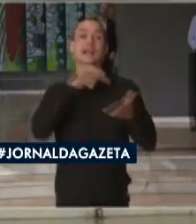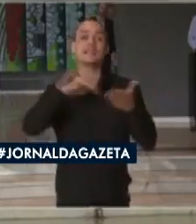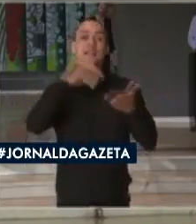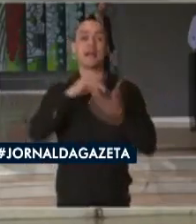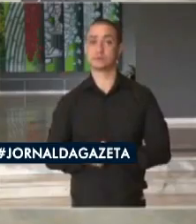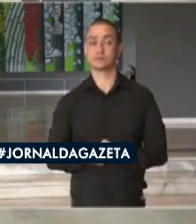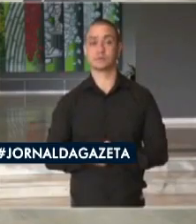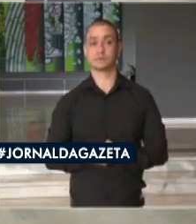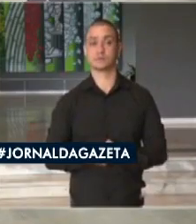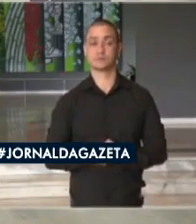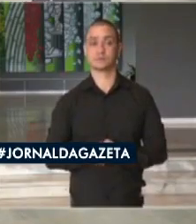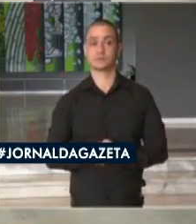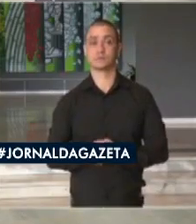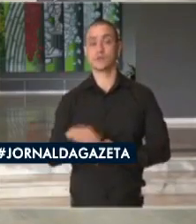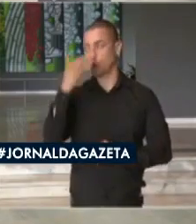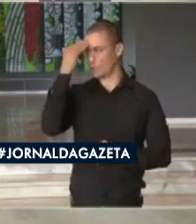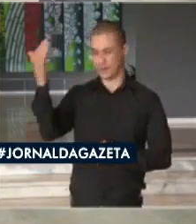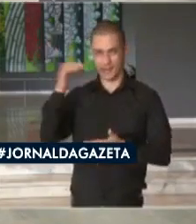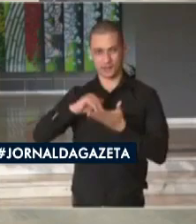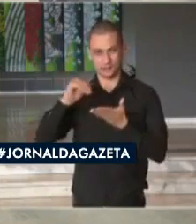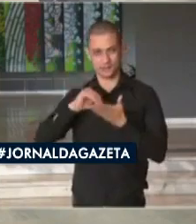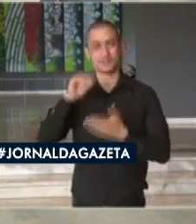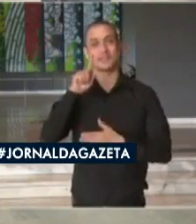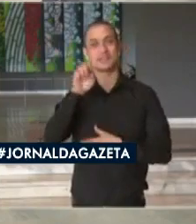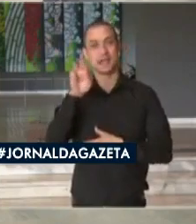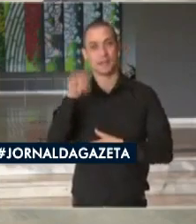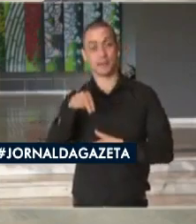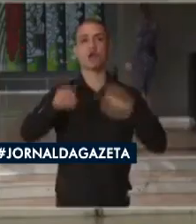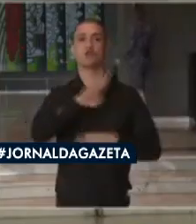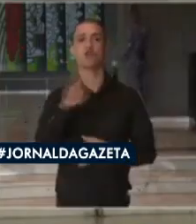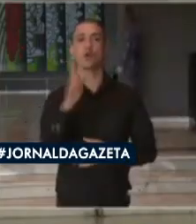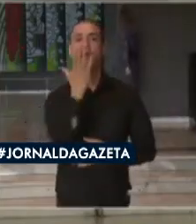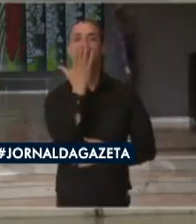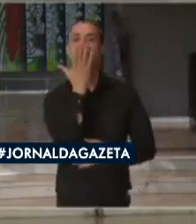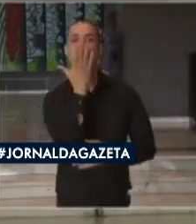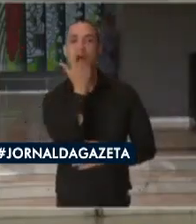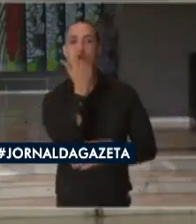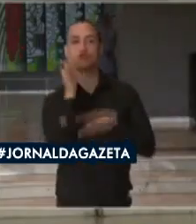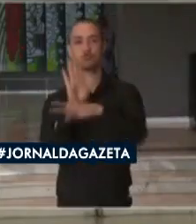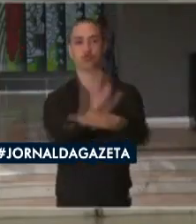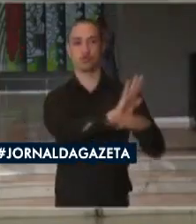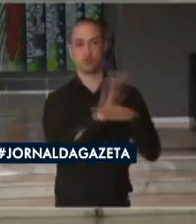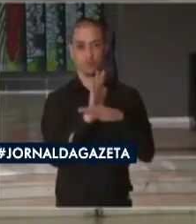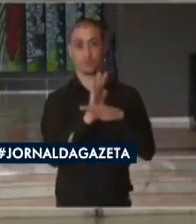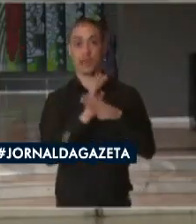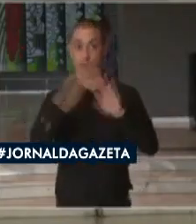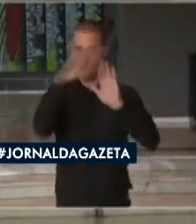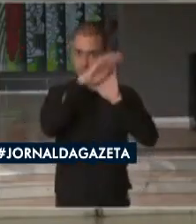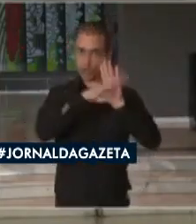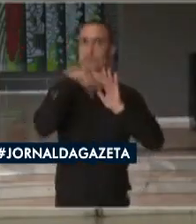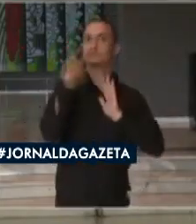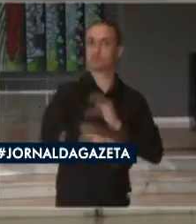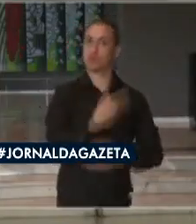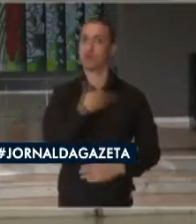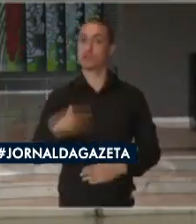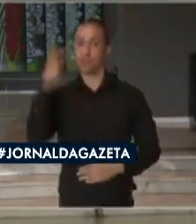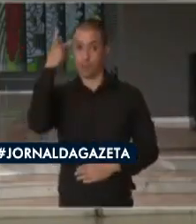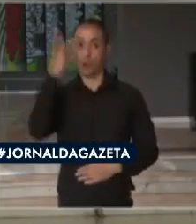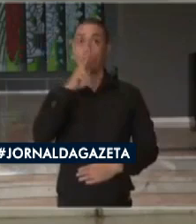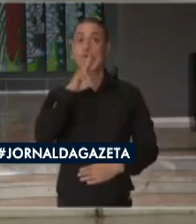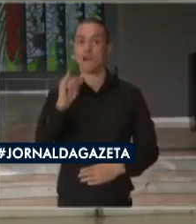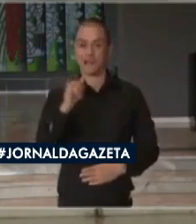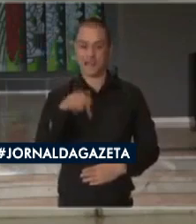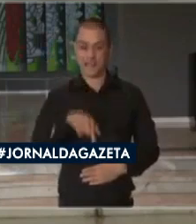para a iniciativa o montante de 85 mil reais programa do governo de são paulo que vai